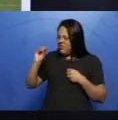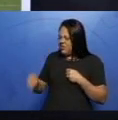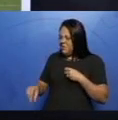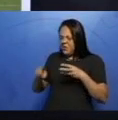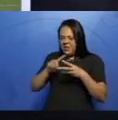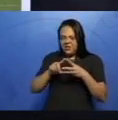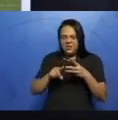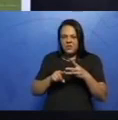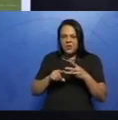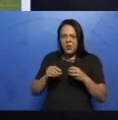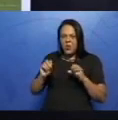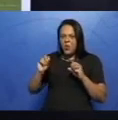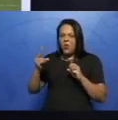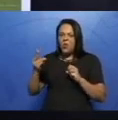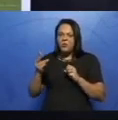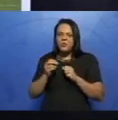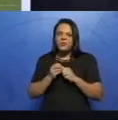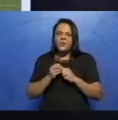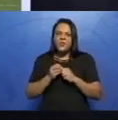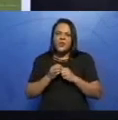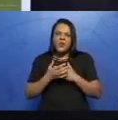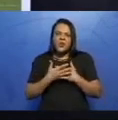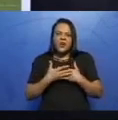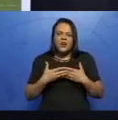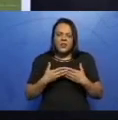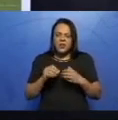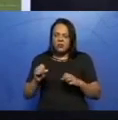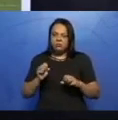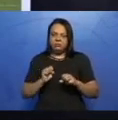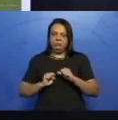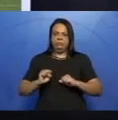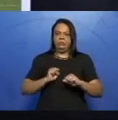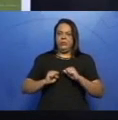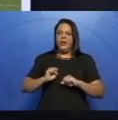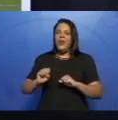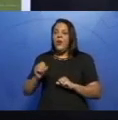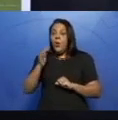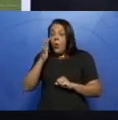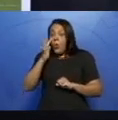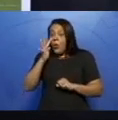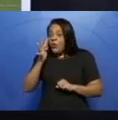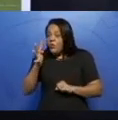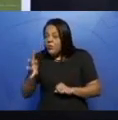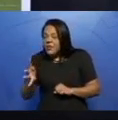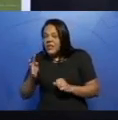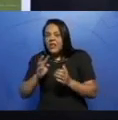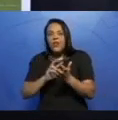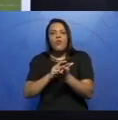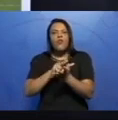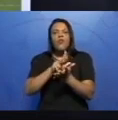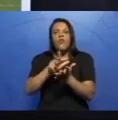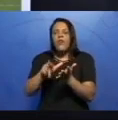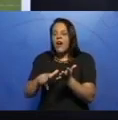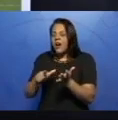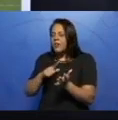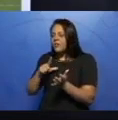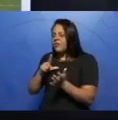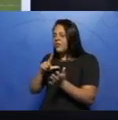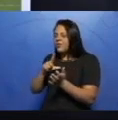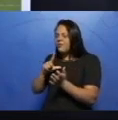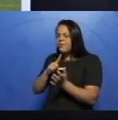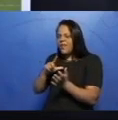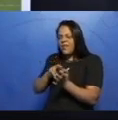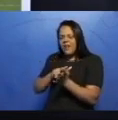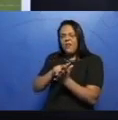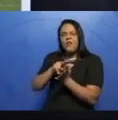contrário, uma aversão. Um carinho, uma irritação, uma admiração e etc. Porque há outras também,